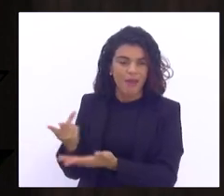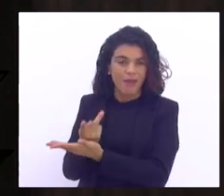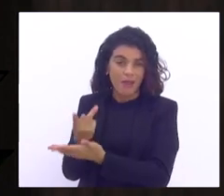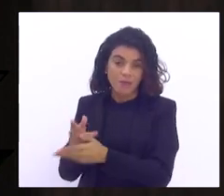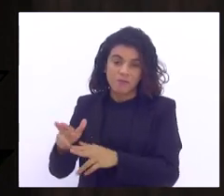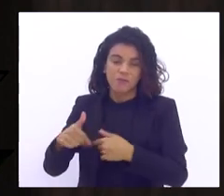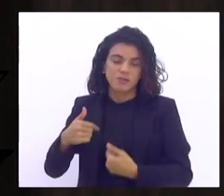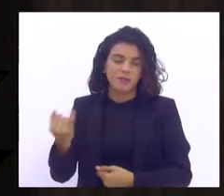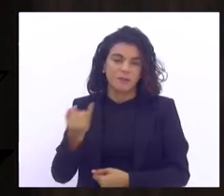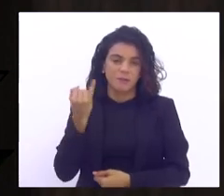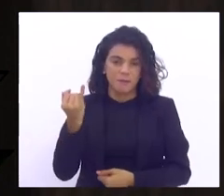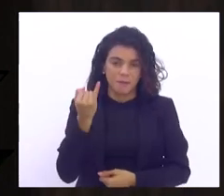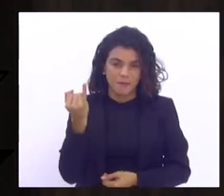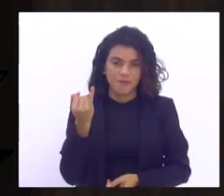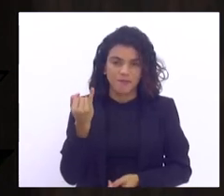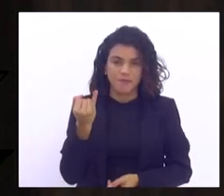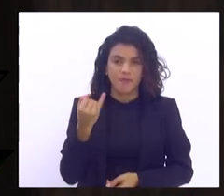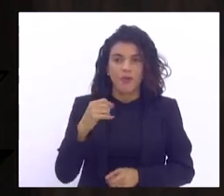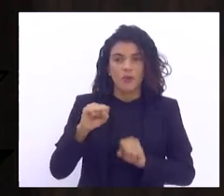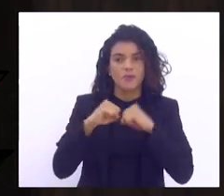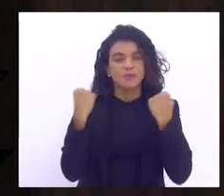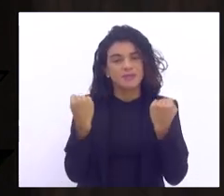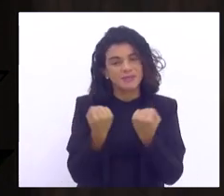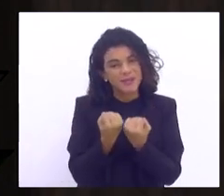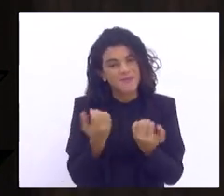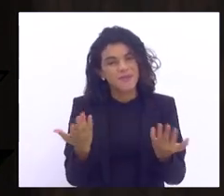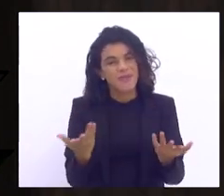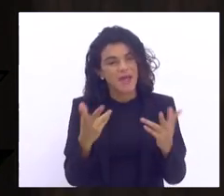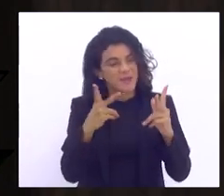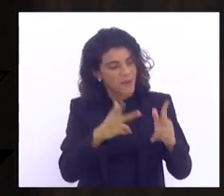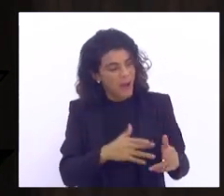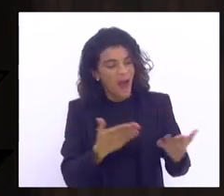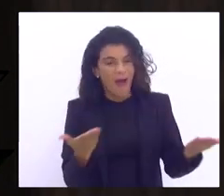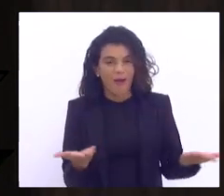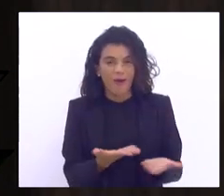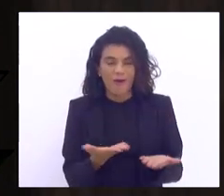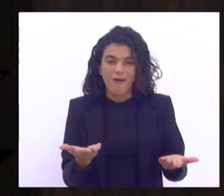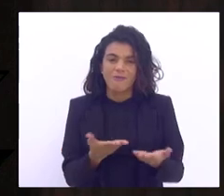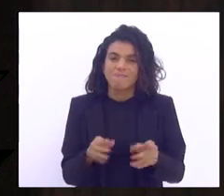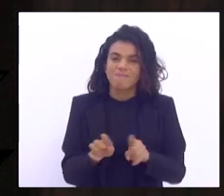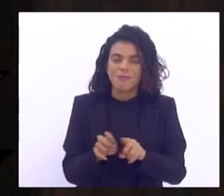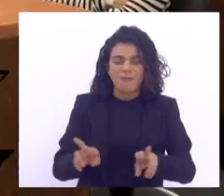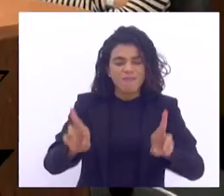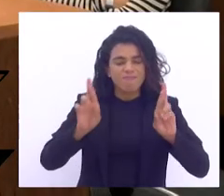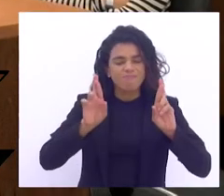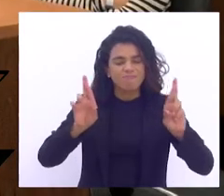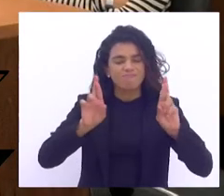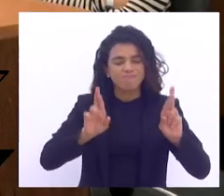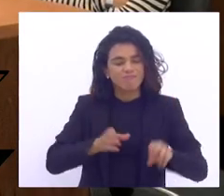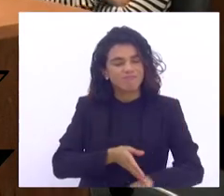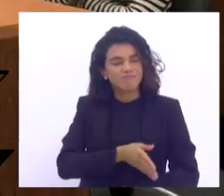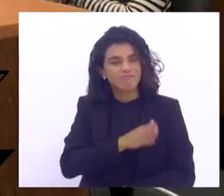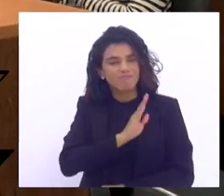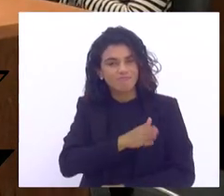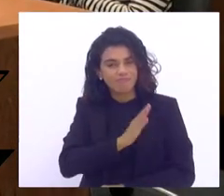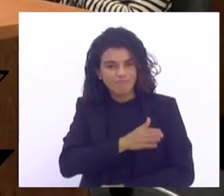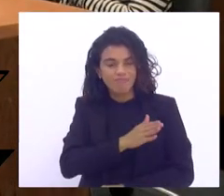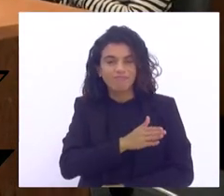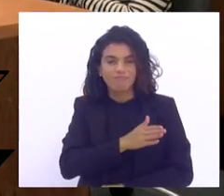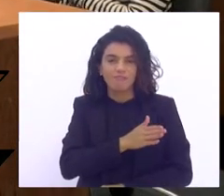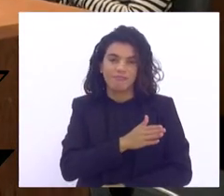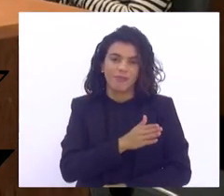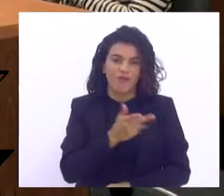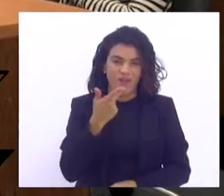isso que é tão importante um seminário dessa natureza, dessa magnitude. E eu espero do fundo do coração que, como falei também